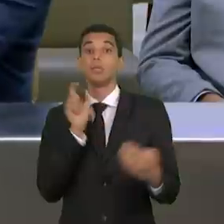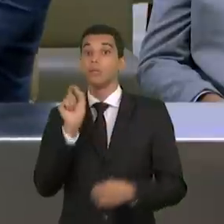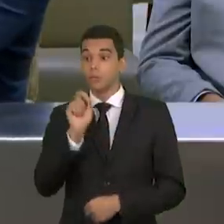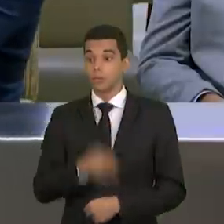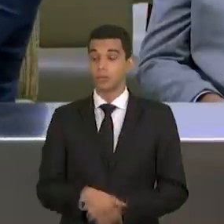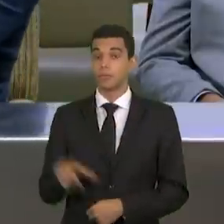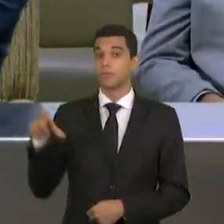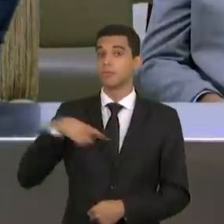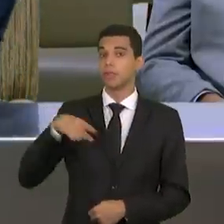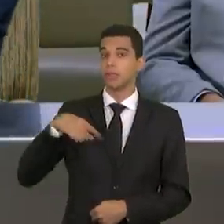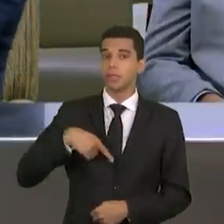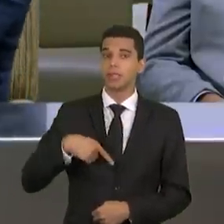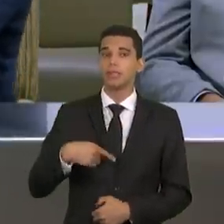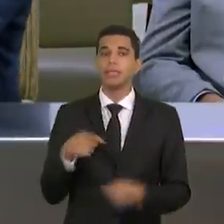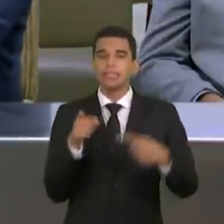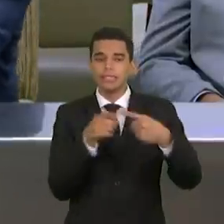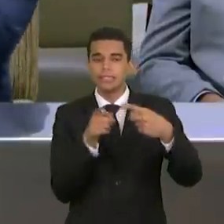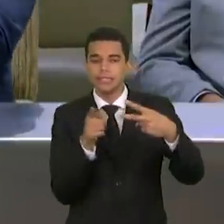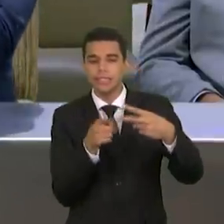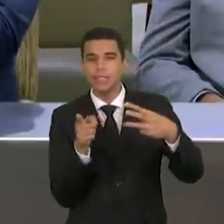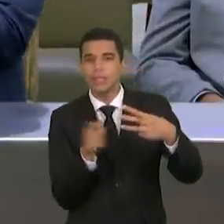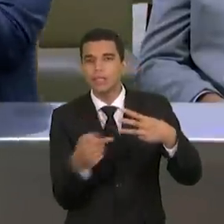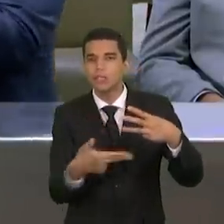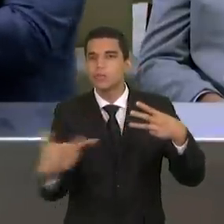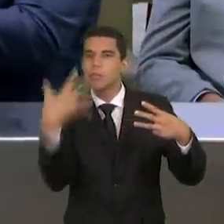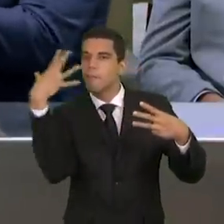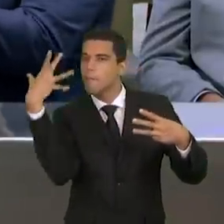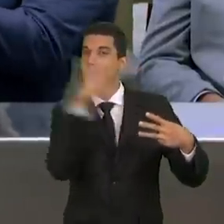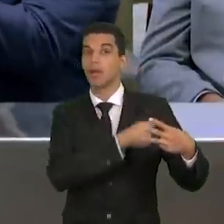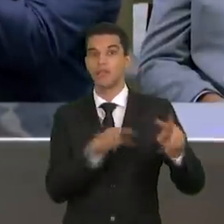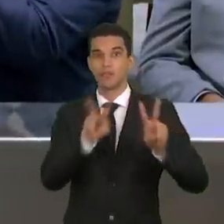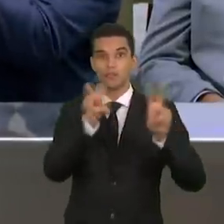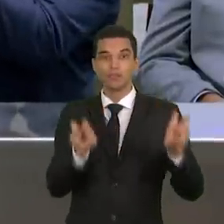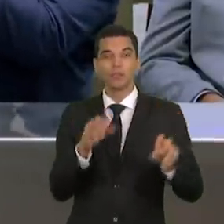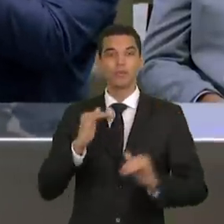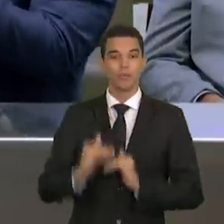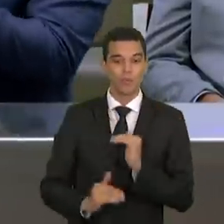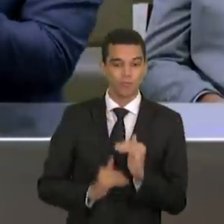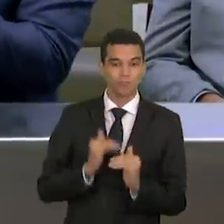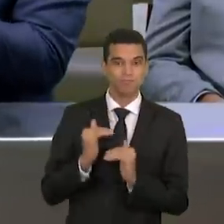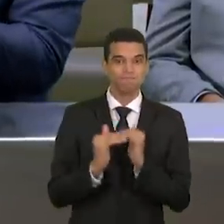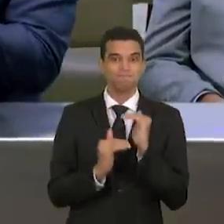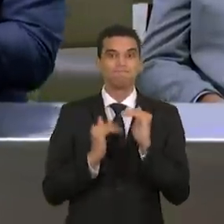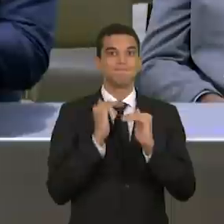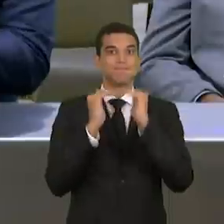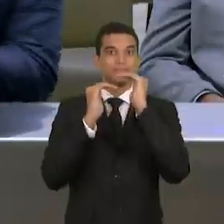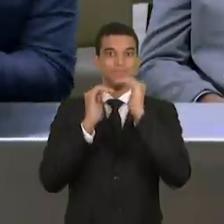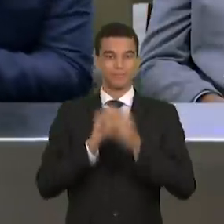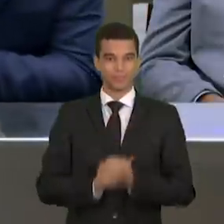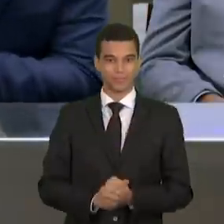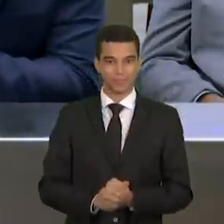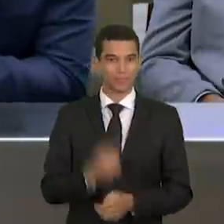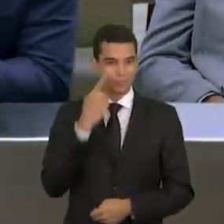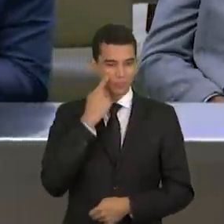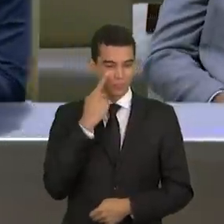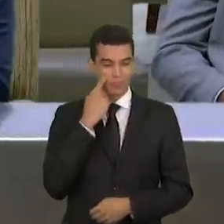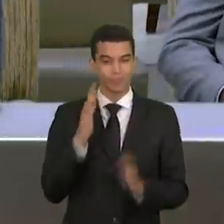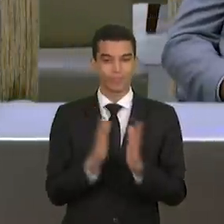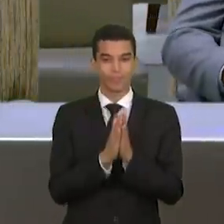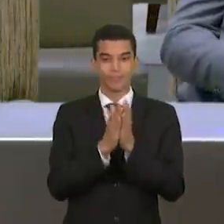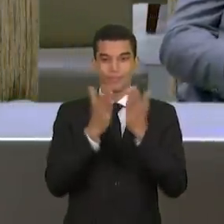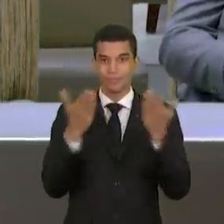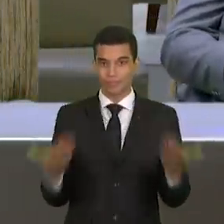menos três coisas lindas a respeito desse processo do aperfeiçoamento. Abra sua Bíblia, por